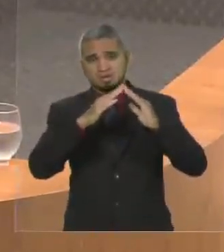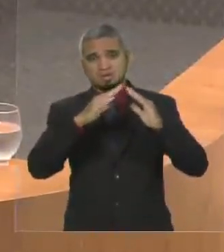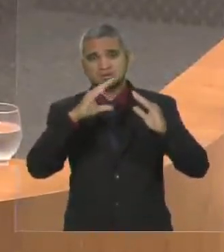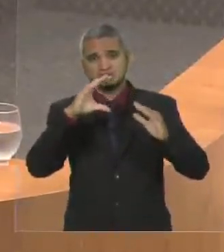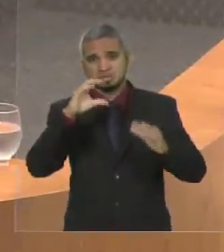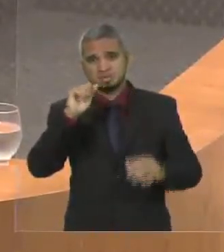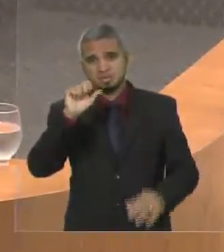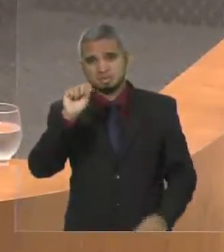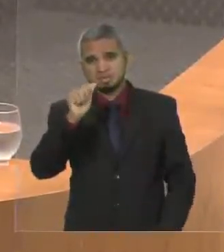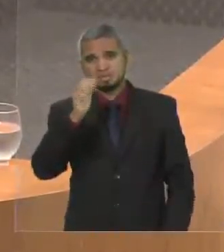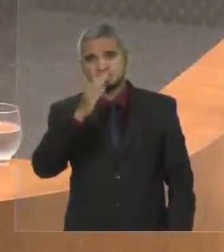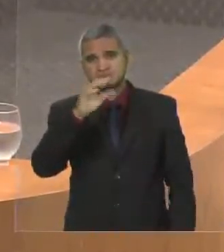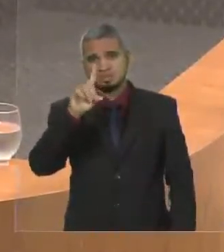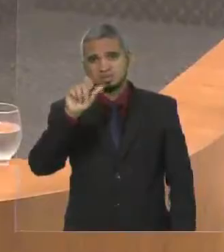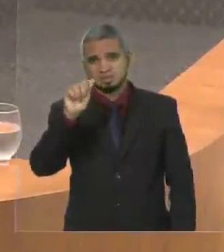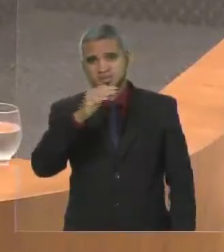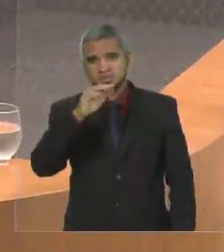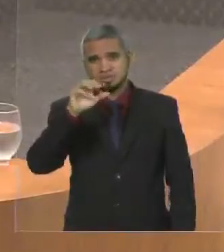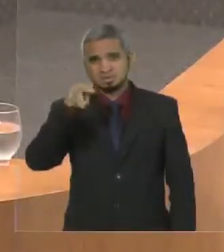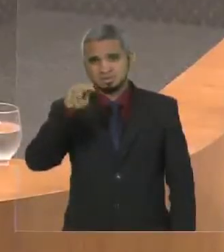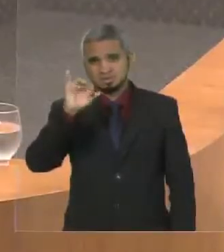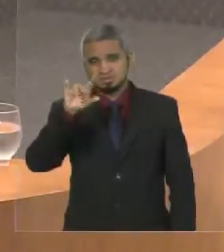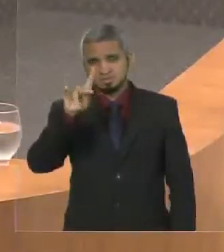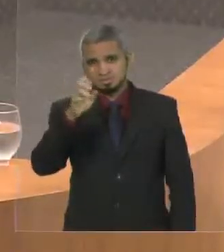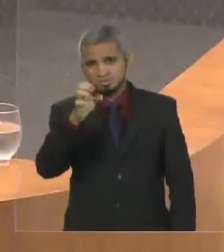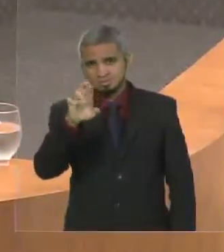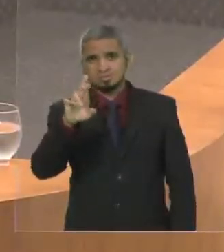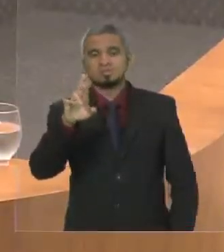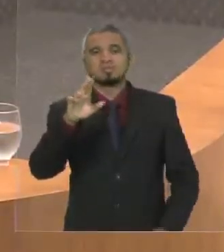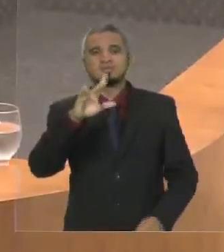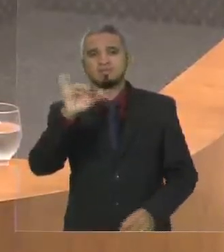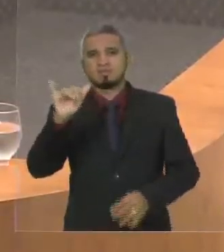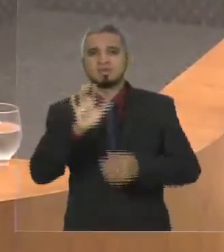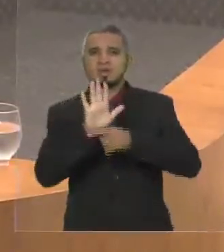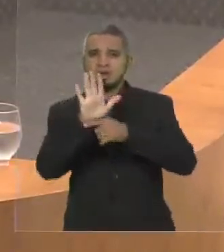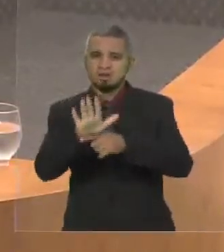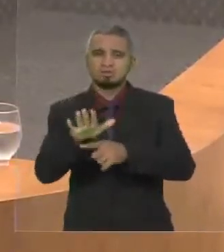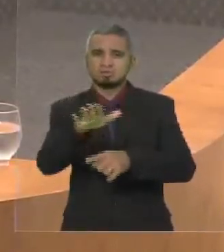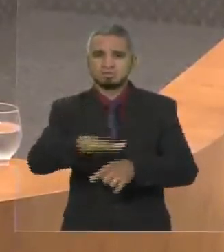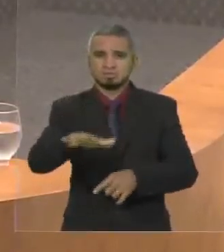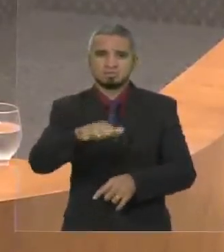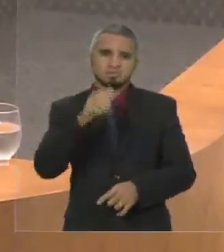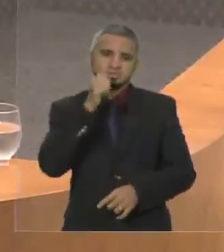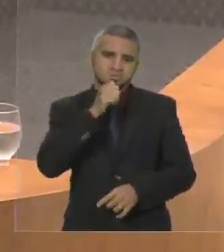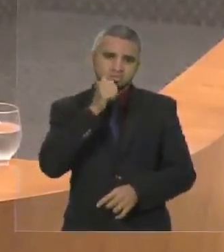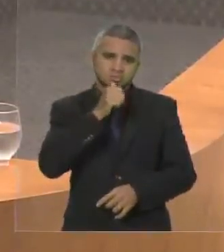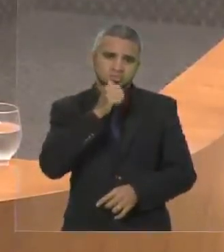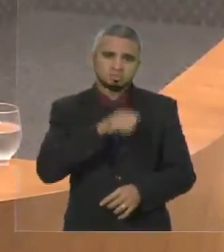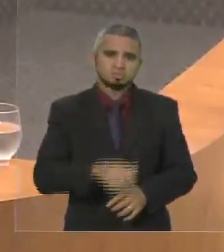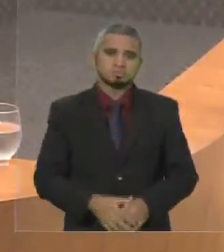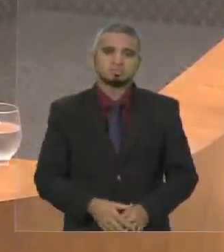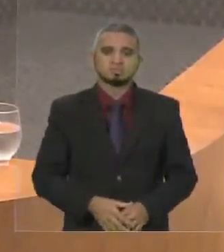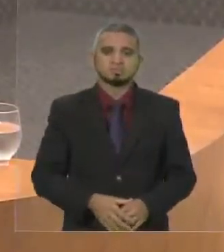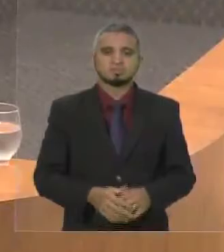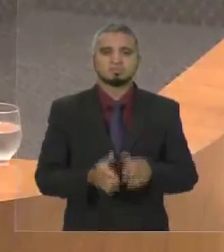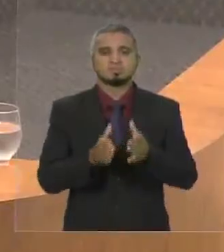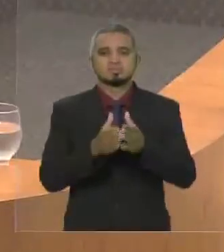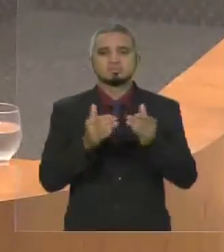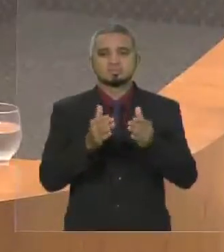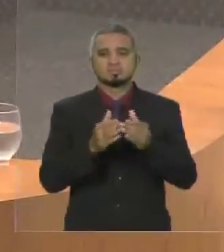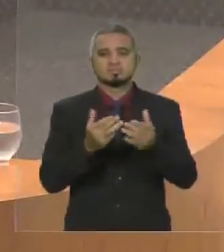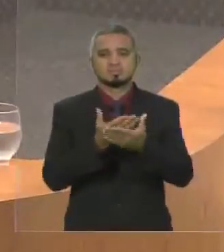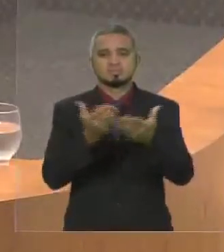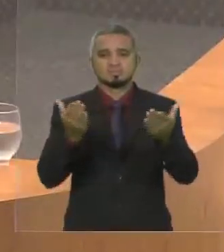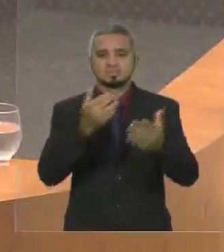necessárias para ajudar a combater este mal que assola muitas mulheres no nosso Estado ainda, infelizmente. Então, pedimos a todos